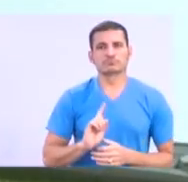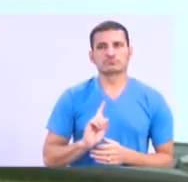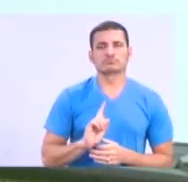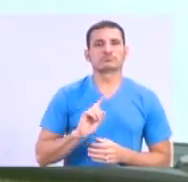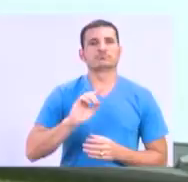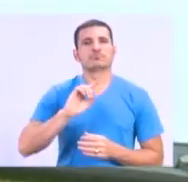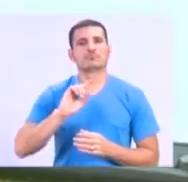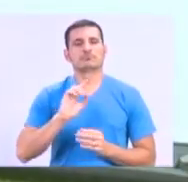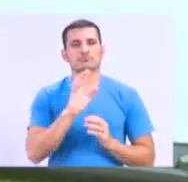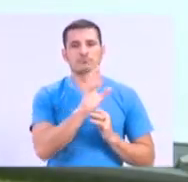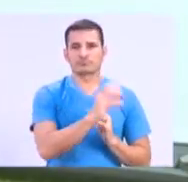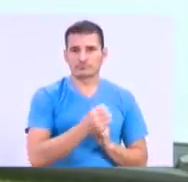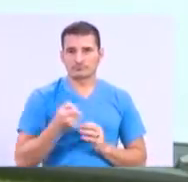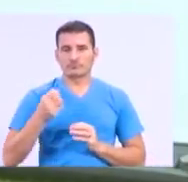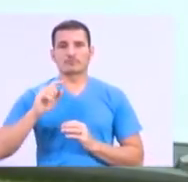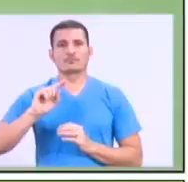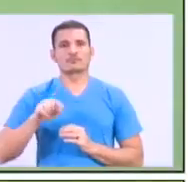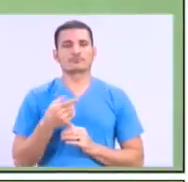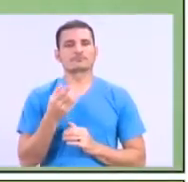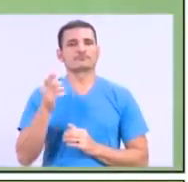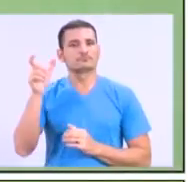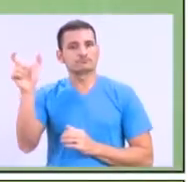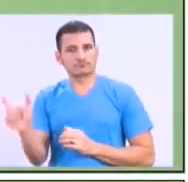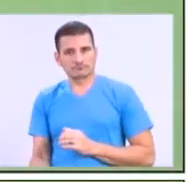essas informações para o cliente.